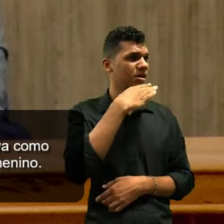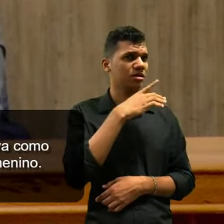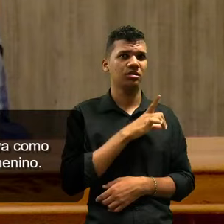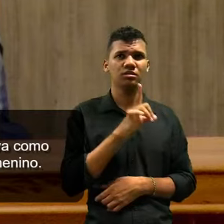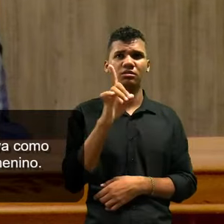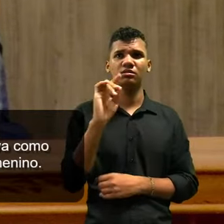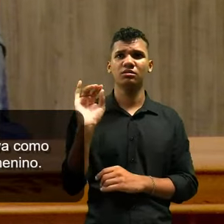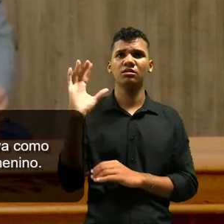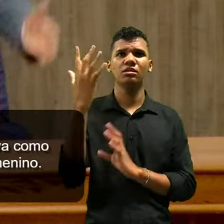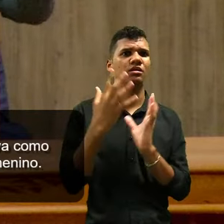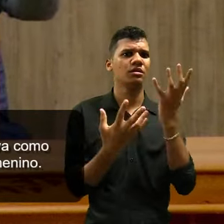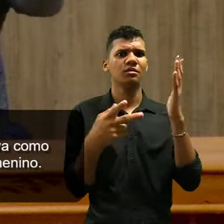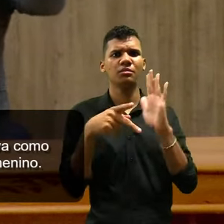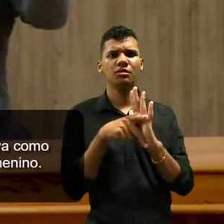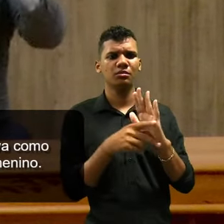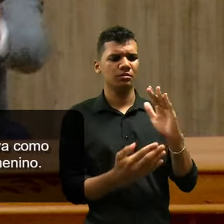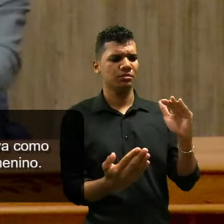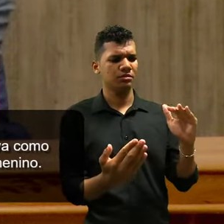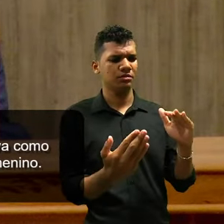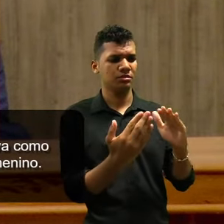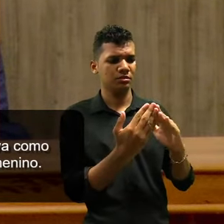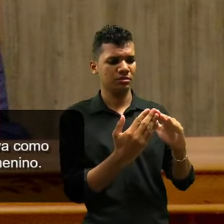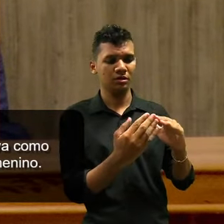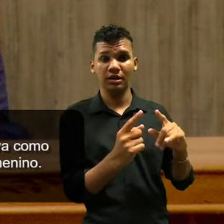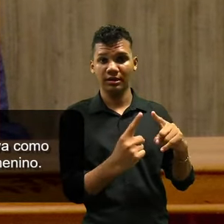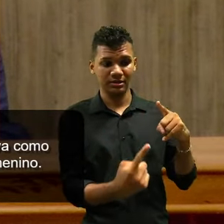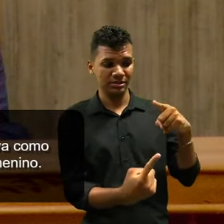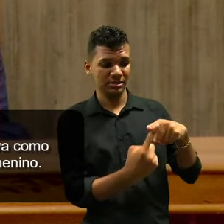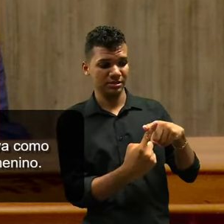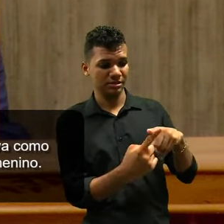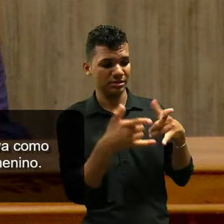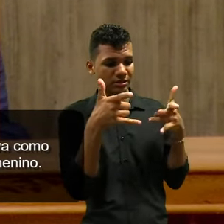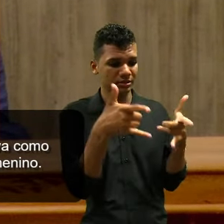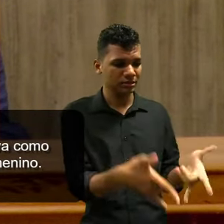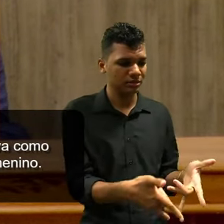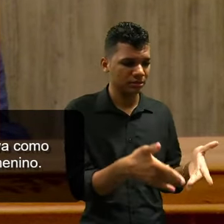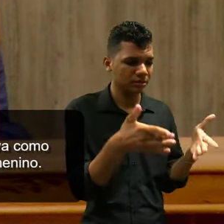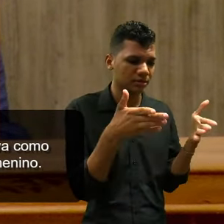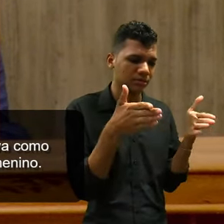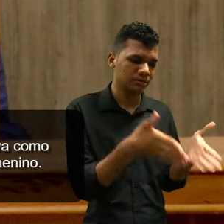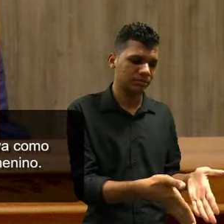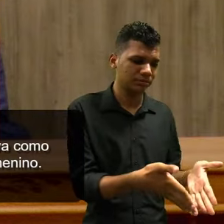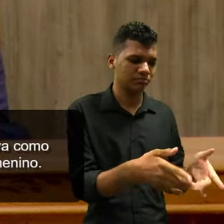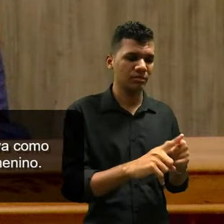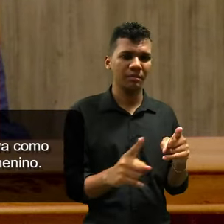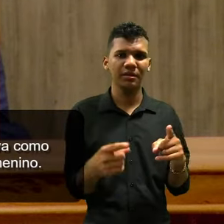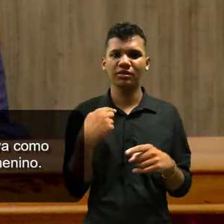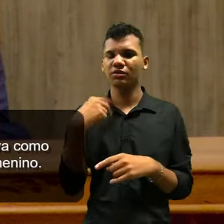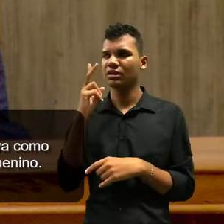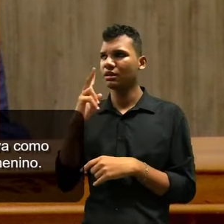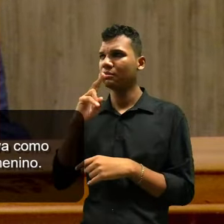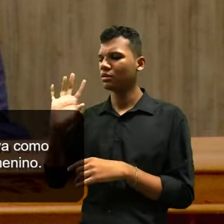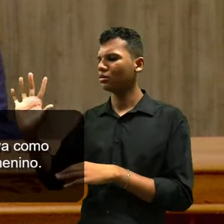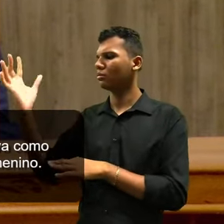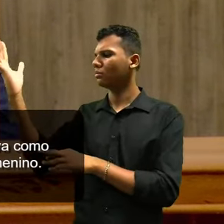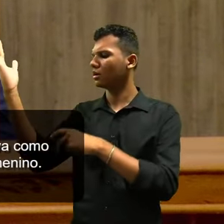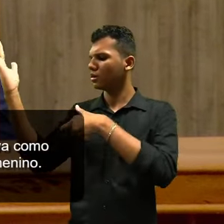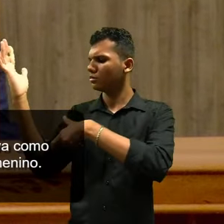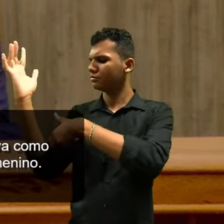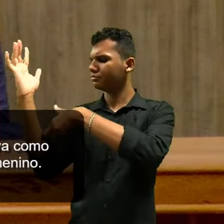pedra o cemitério era Pertinho da minha casa eu ia para lá e subia num pé de